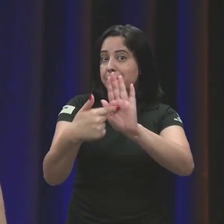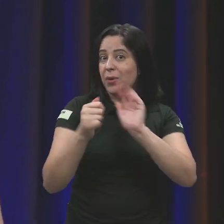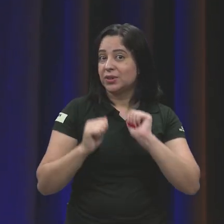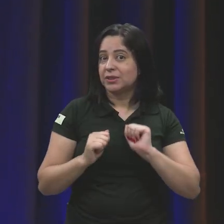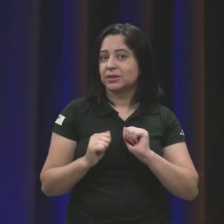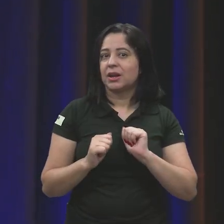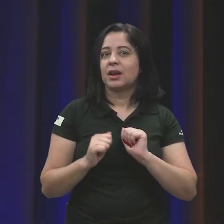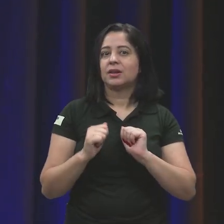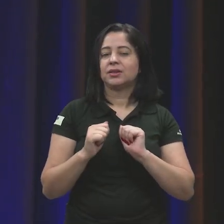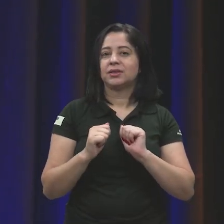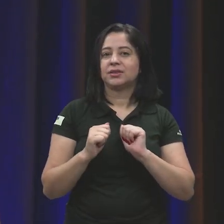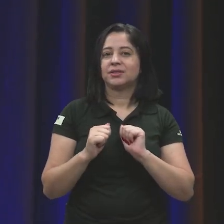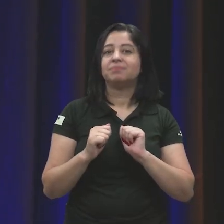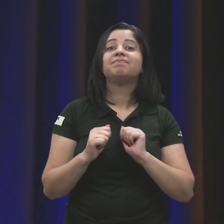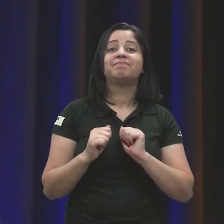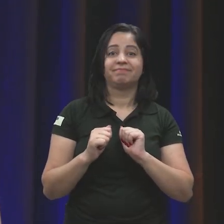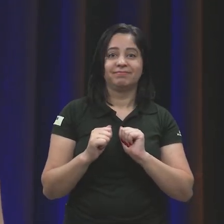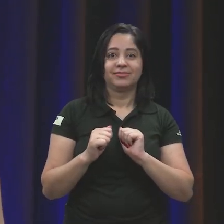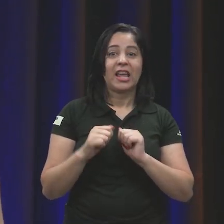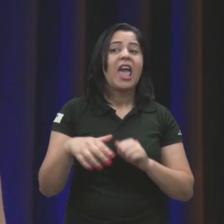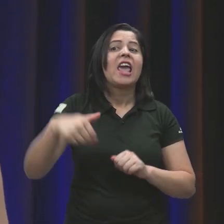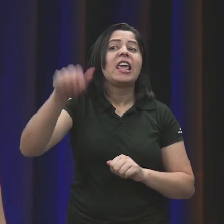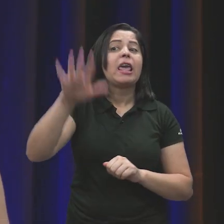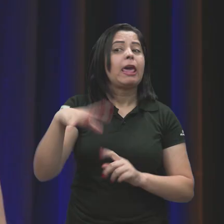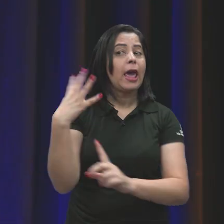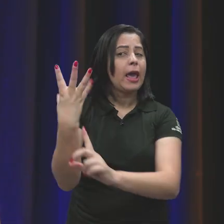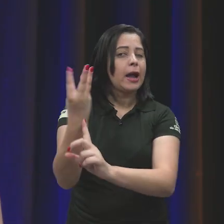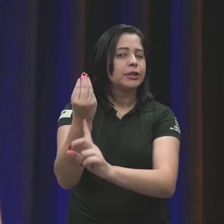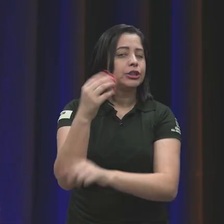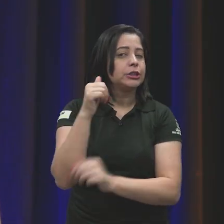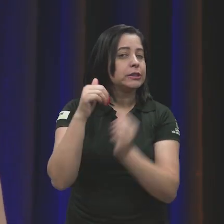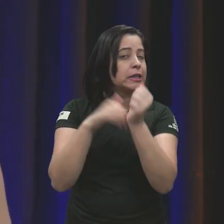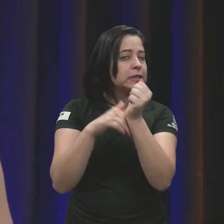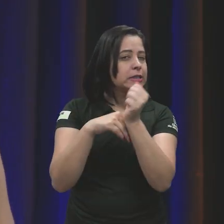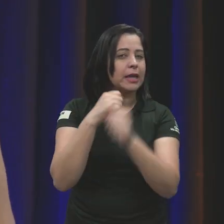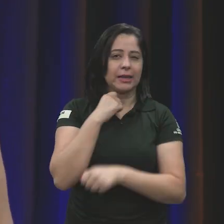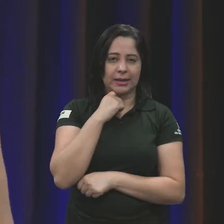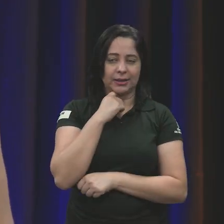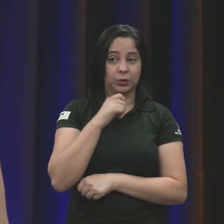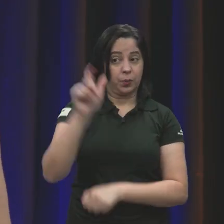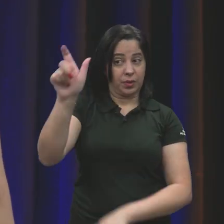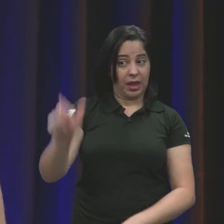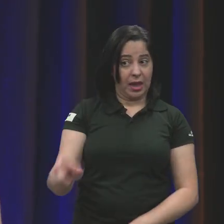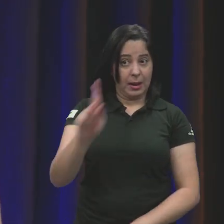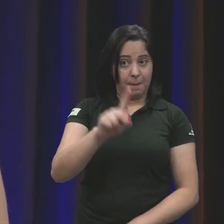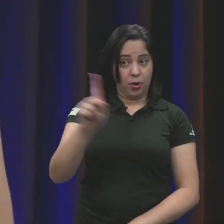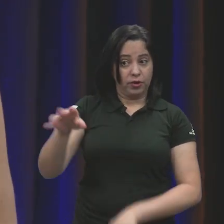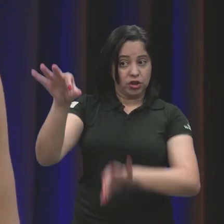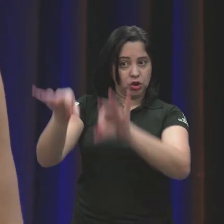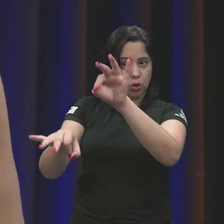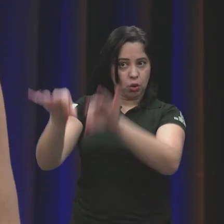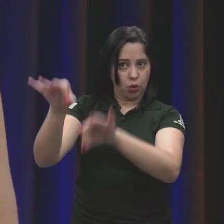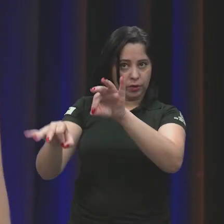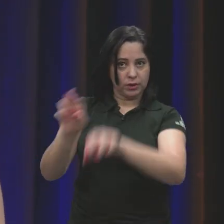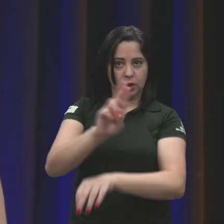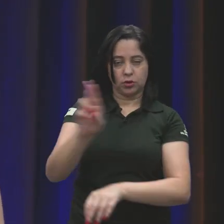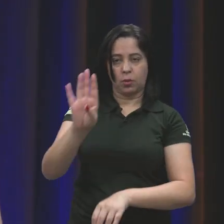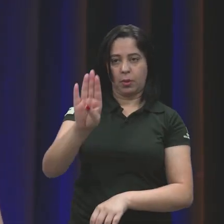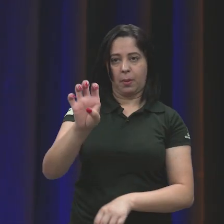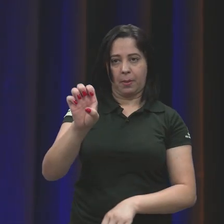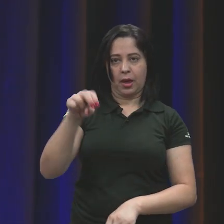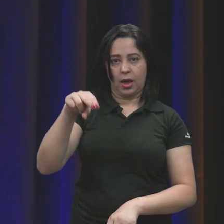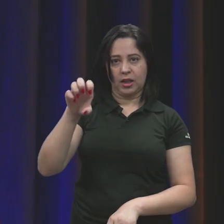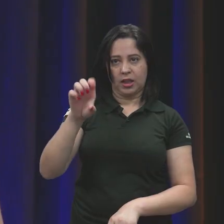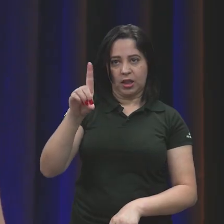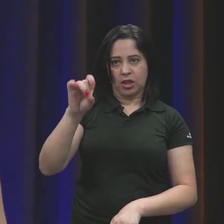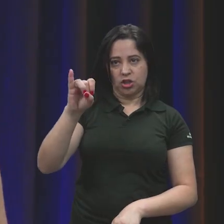vocês aí de casa quem é o nosso artista de hoje. Professor de oficina infantil, Benedito Domingues, conhecido como